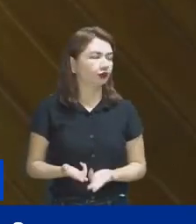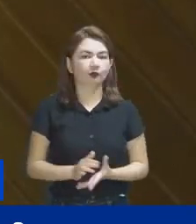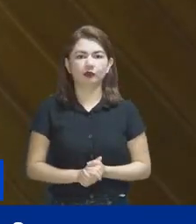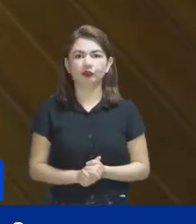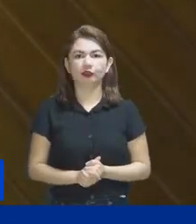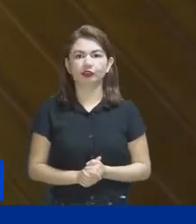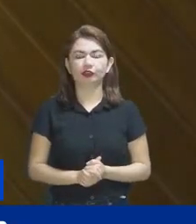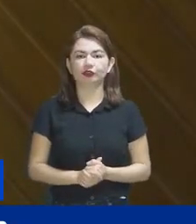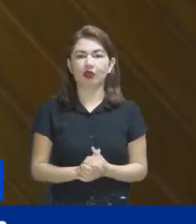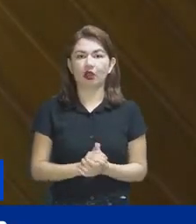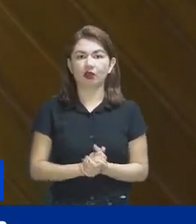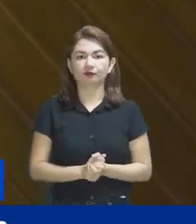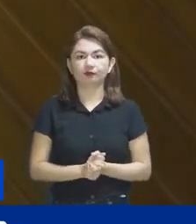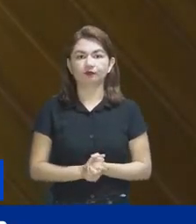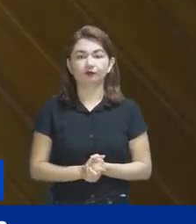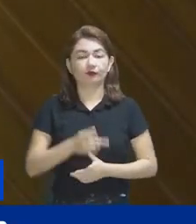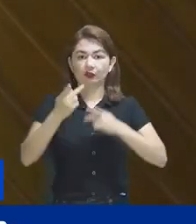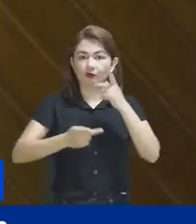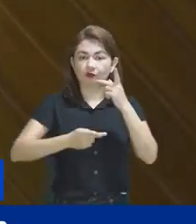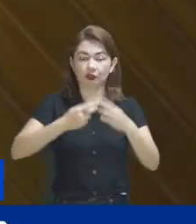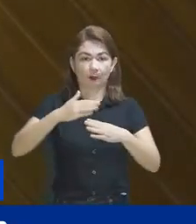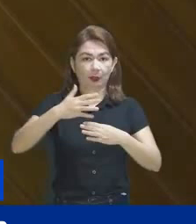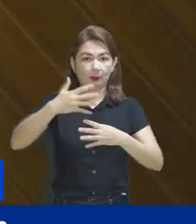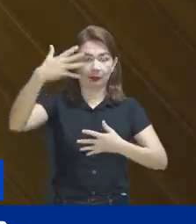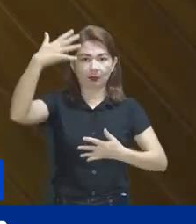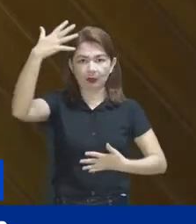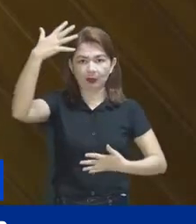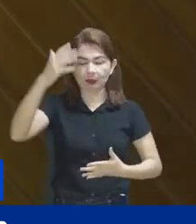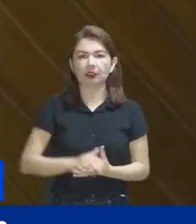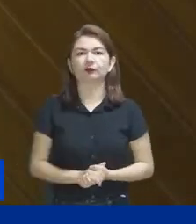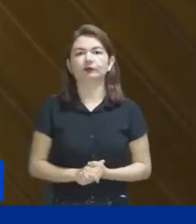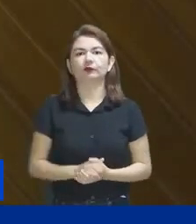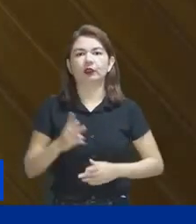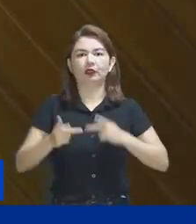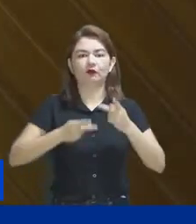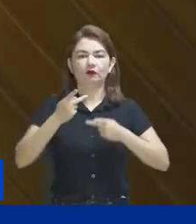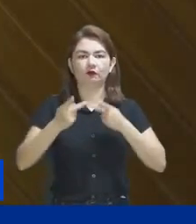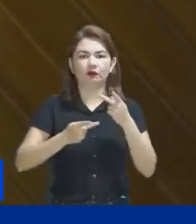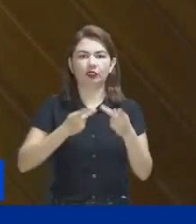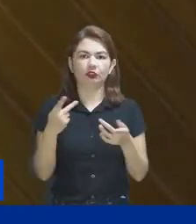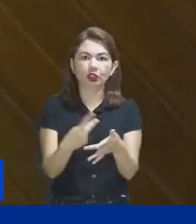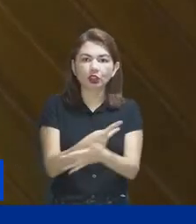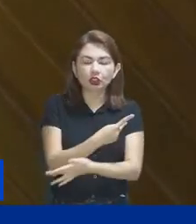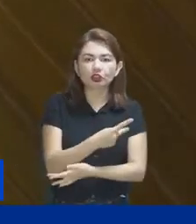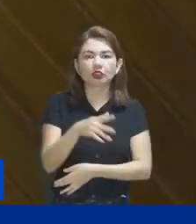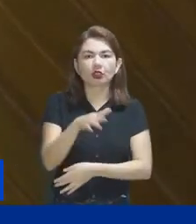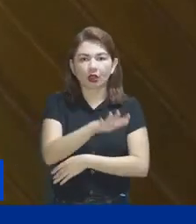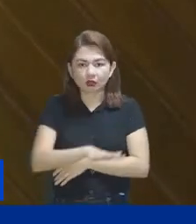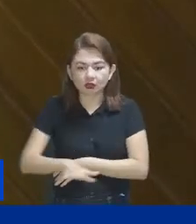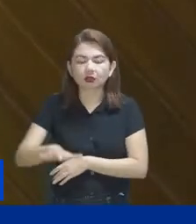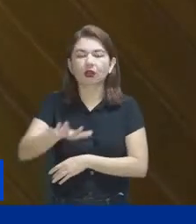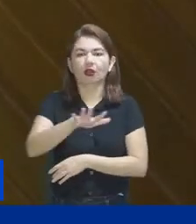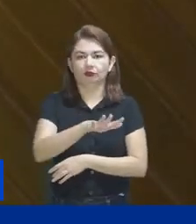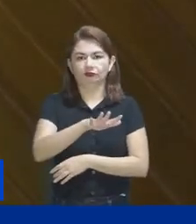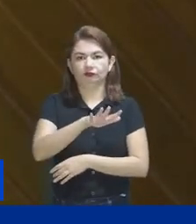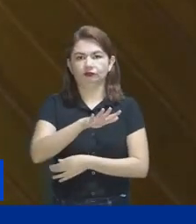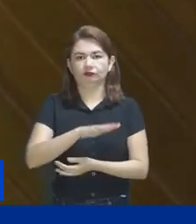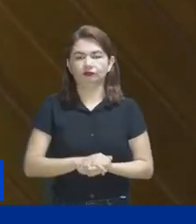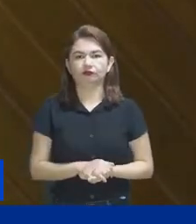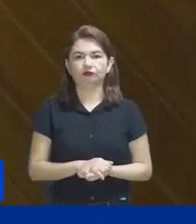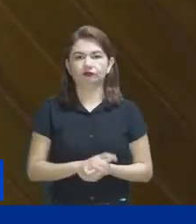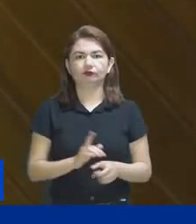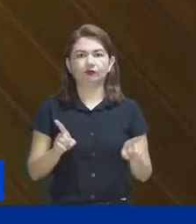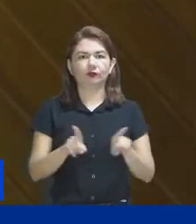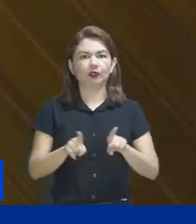foi realizada na ação penal, seja diante da exaustiva instrução que foi realizada no âmbito dessa AIGE e